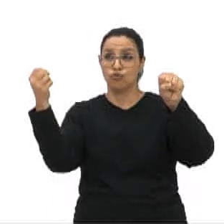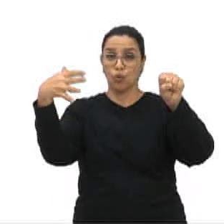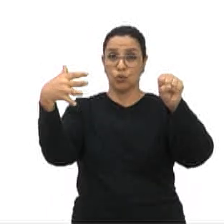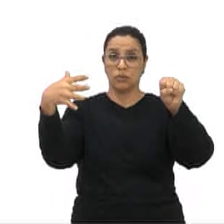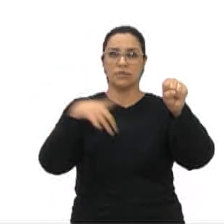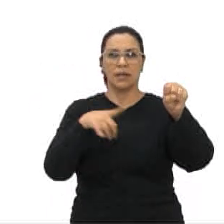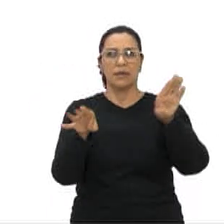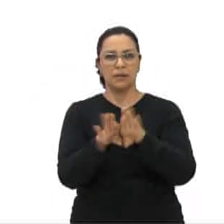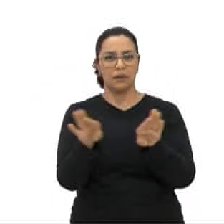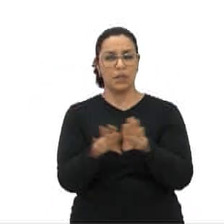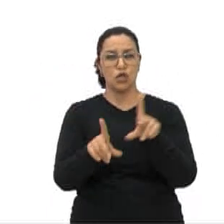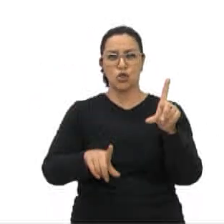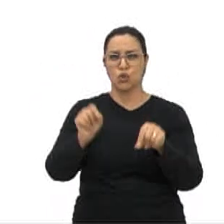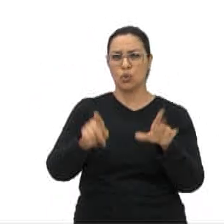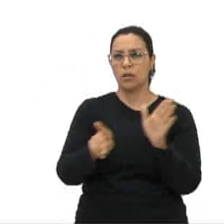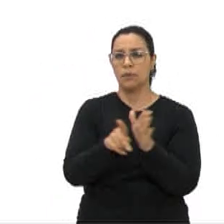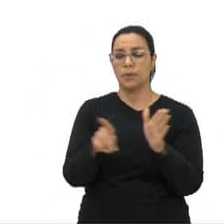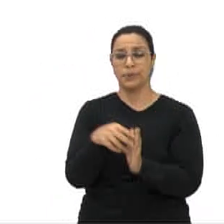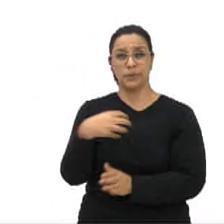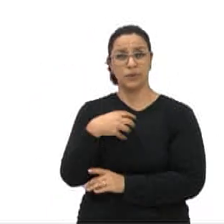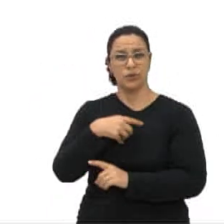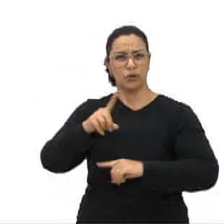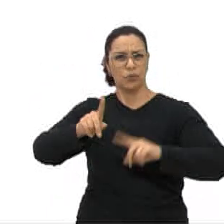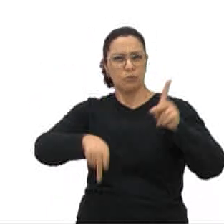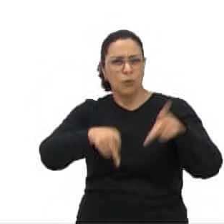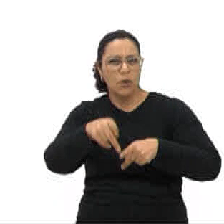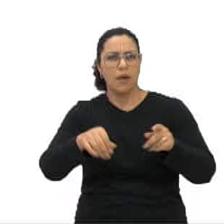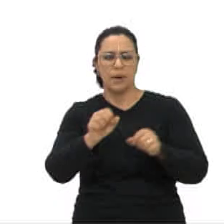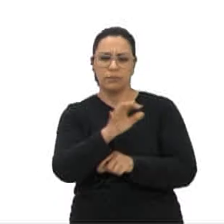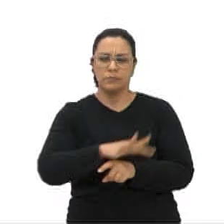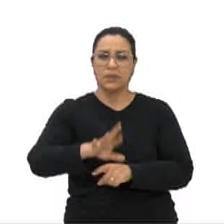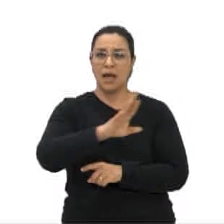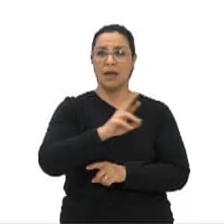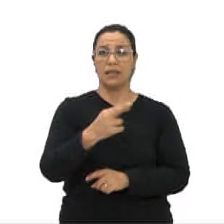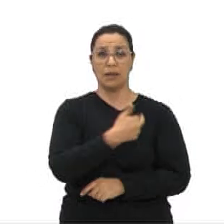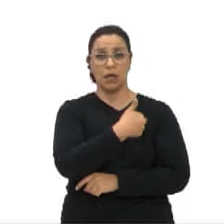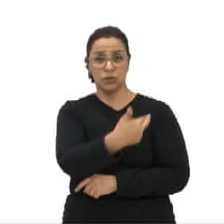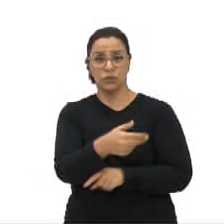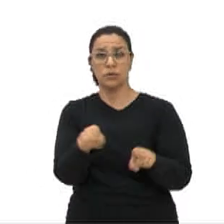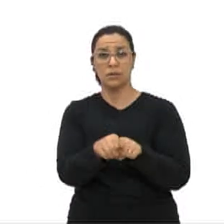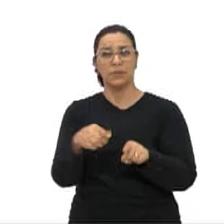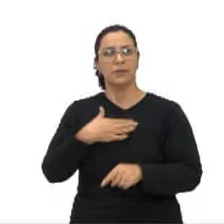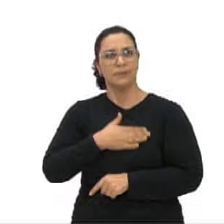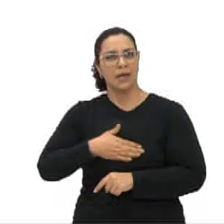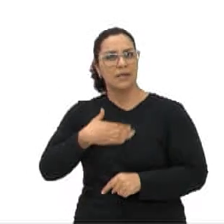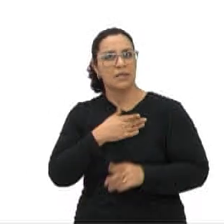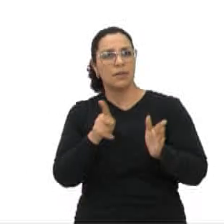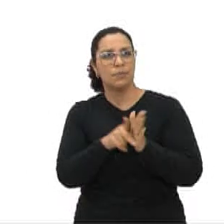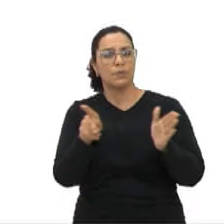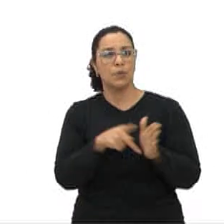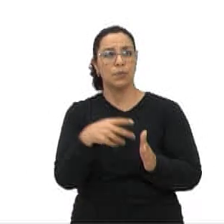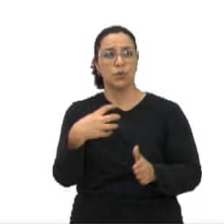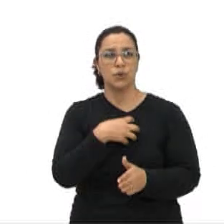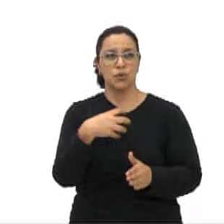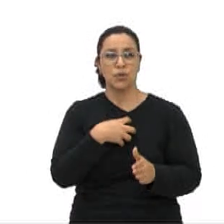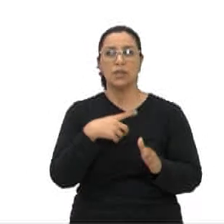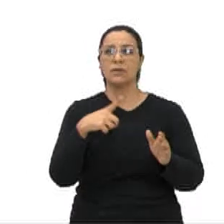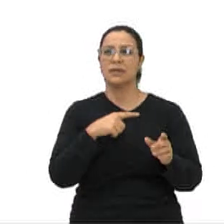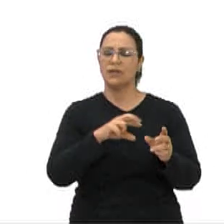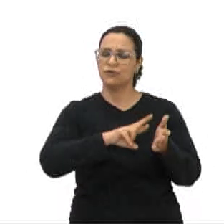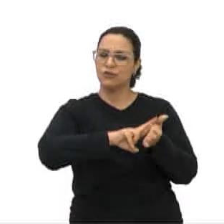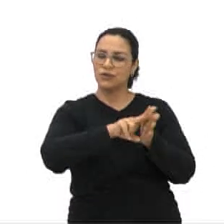sombra. A escolha de tipos populares para compor cenários religiosos e o gosto por cenas de